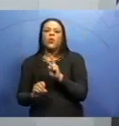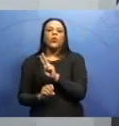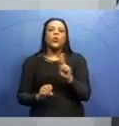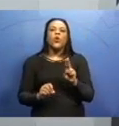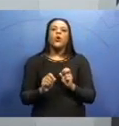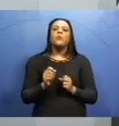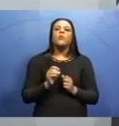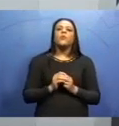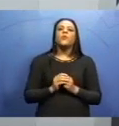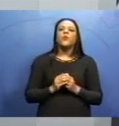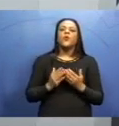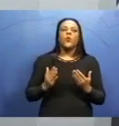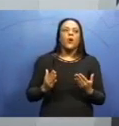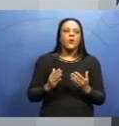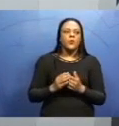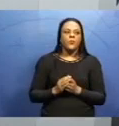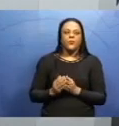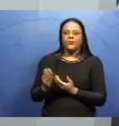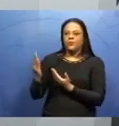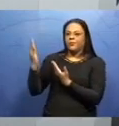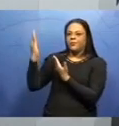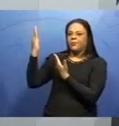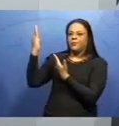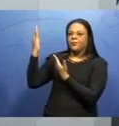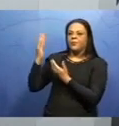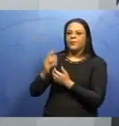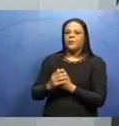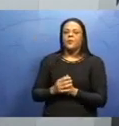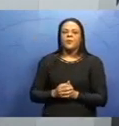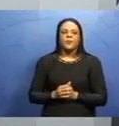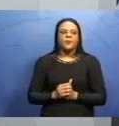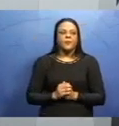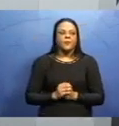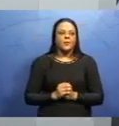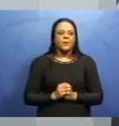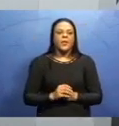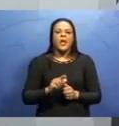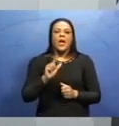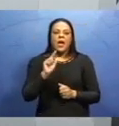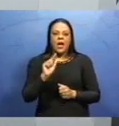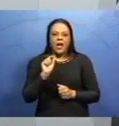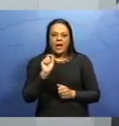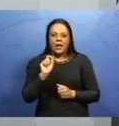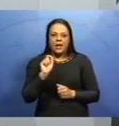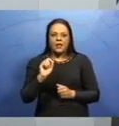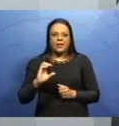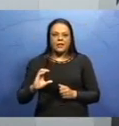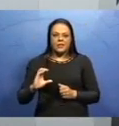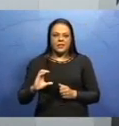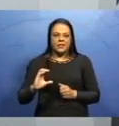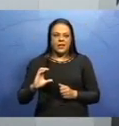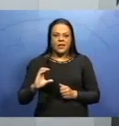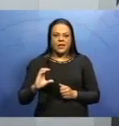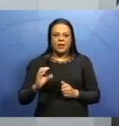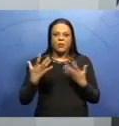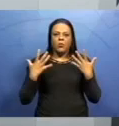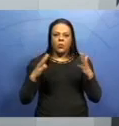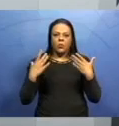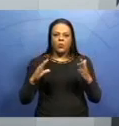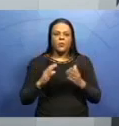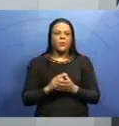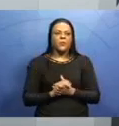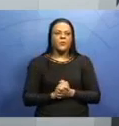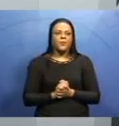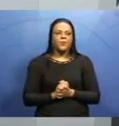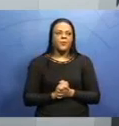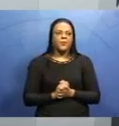evaporação, solidificação ou precipitação? Precipitação, muito bem.